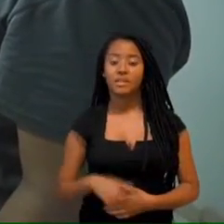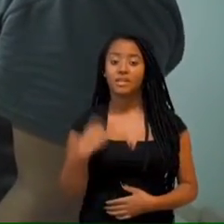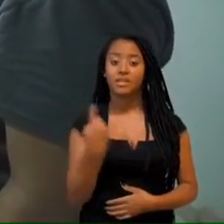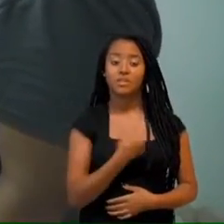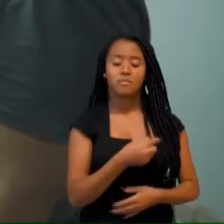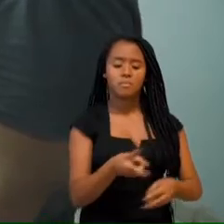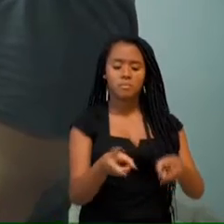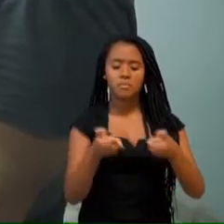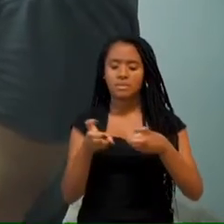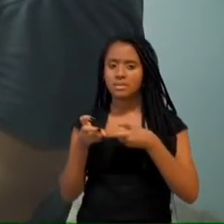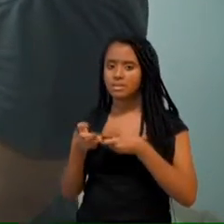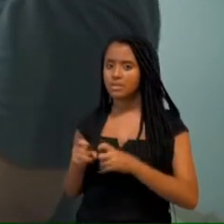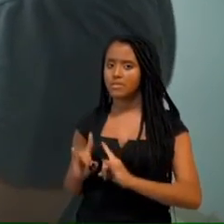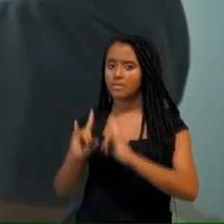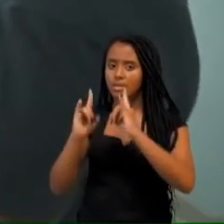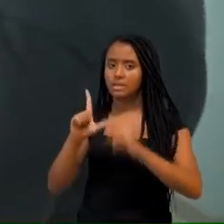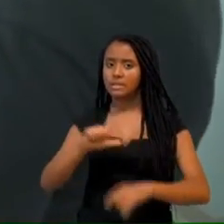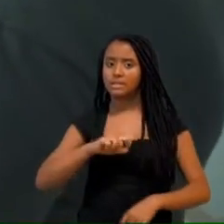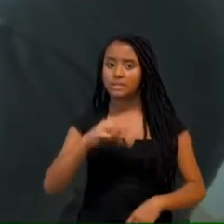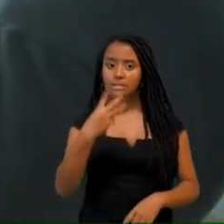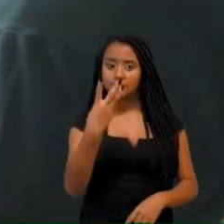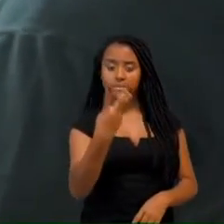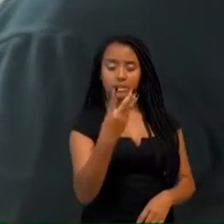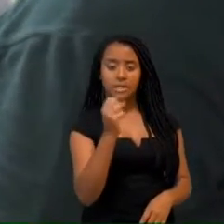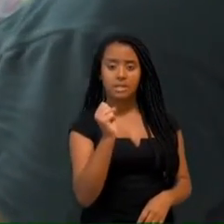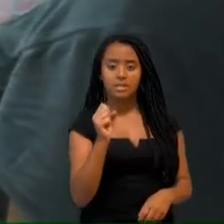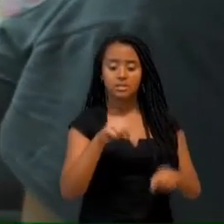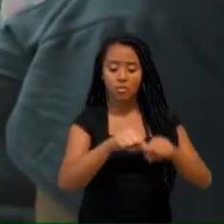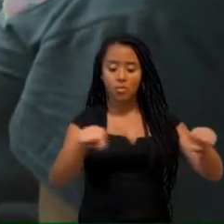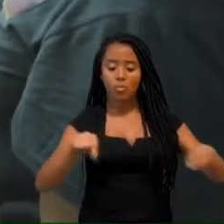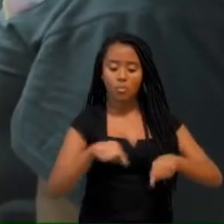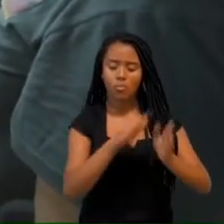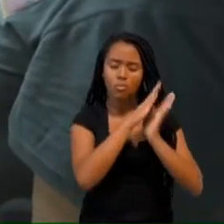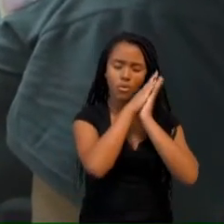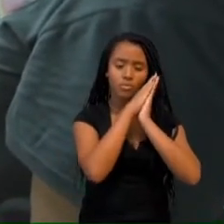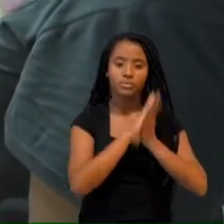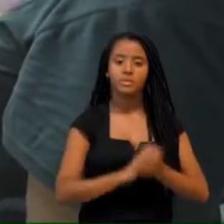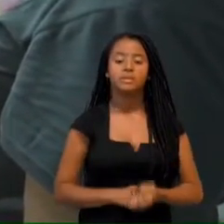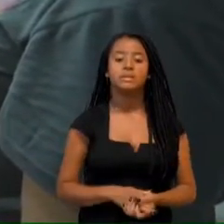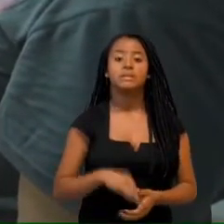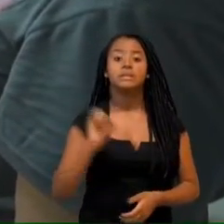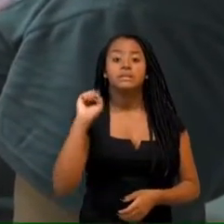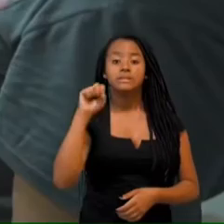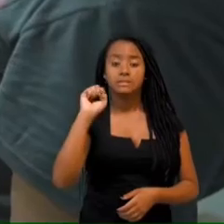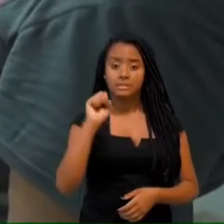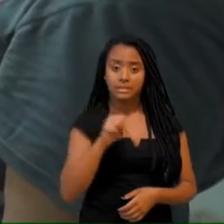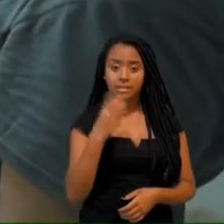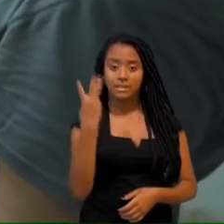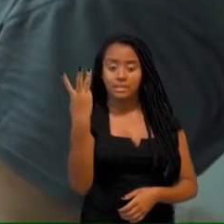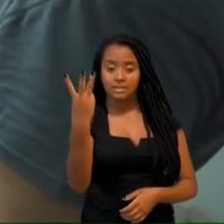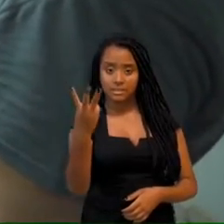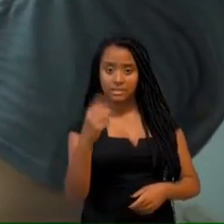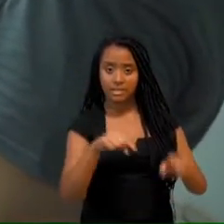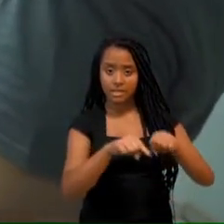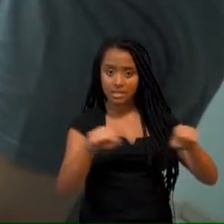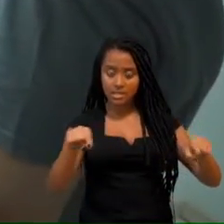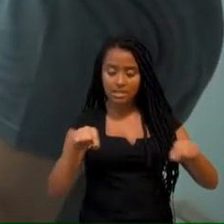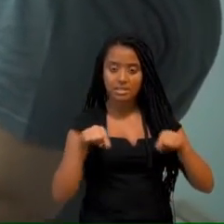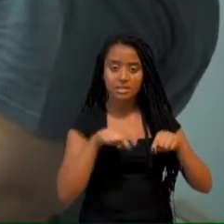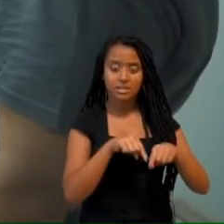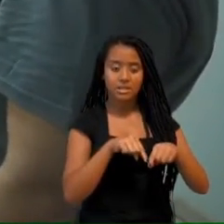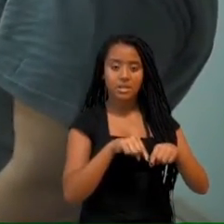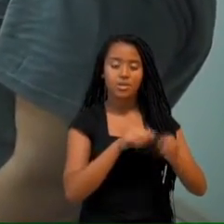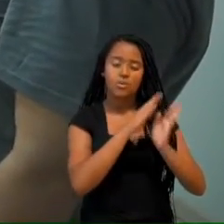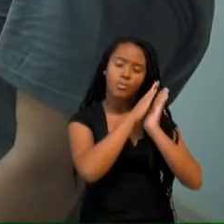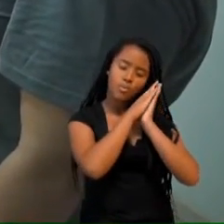estrutura né Eh são três quartos que tem aqui isso são três quartos e cada quarto cabe duas pessoas e no total no apartamento